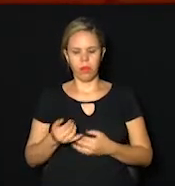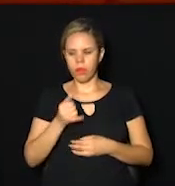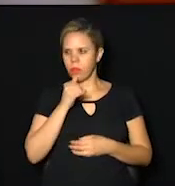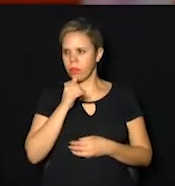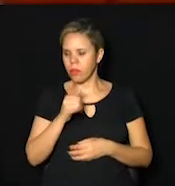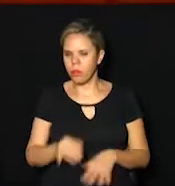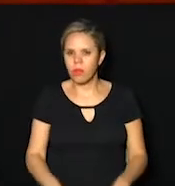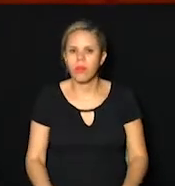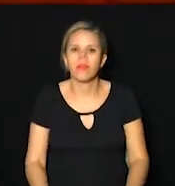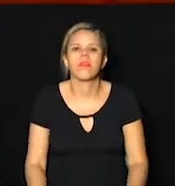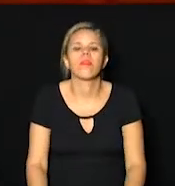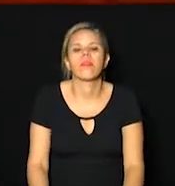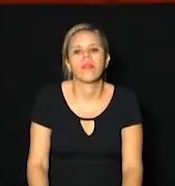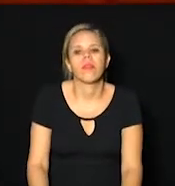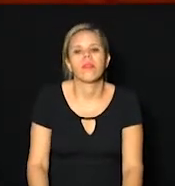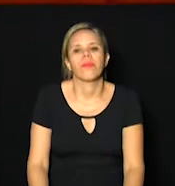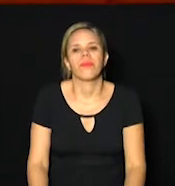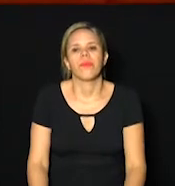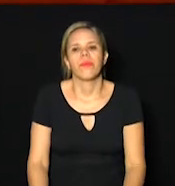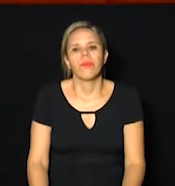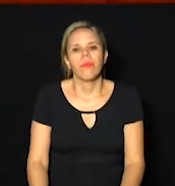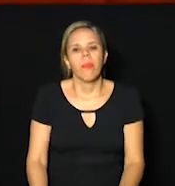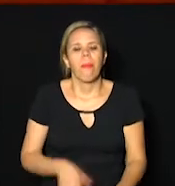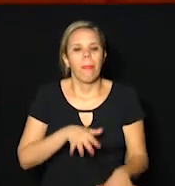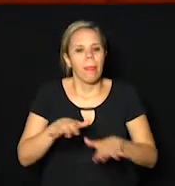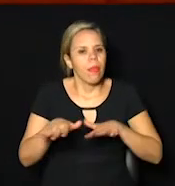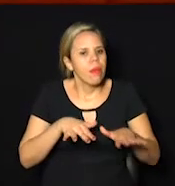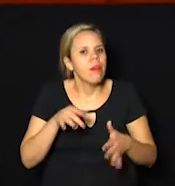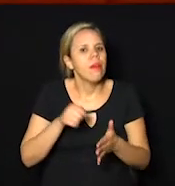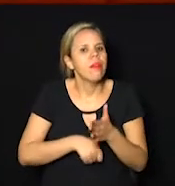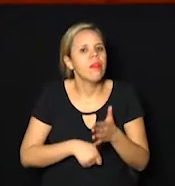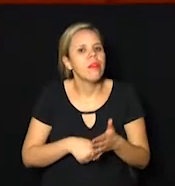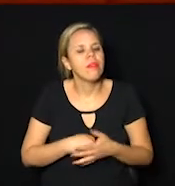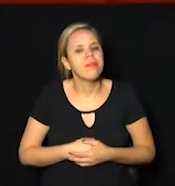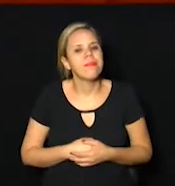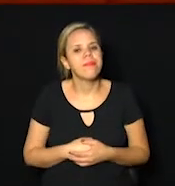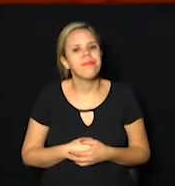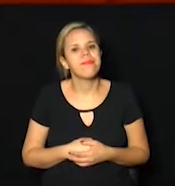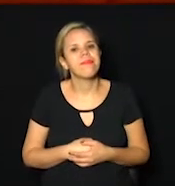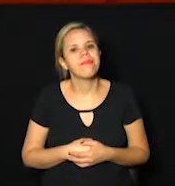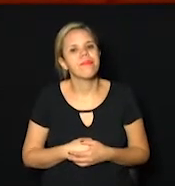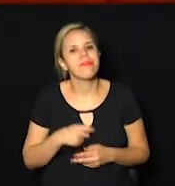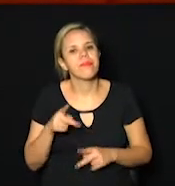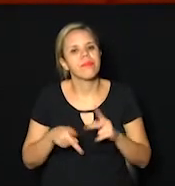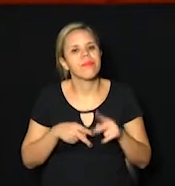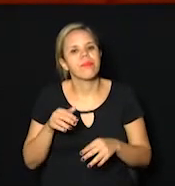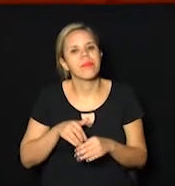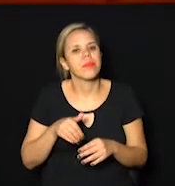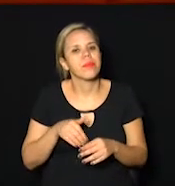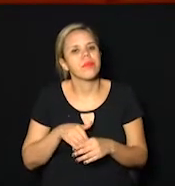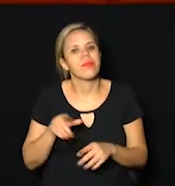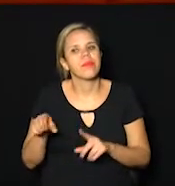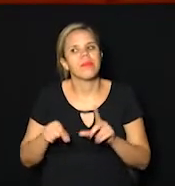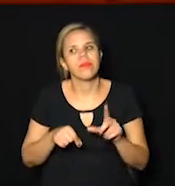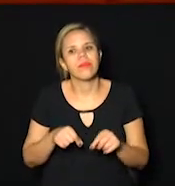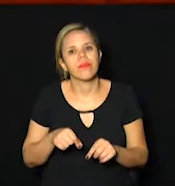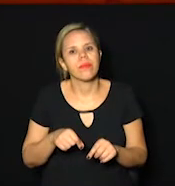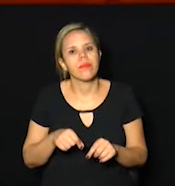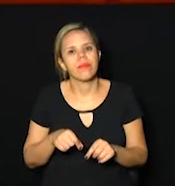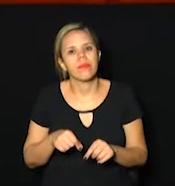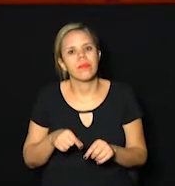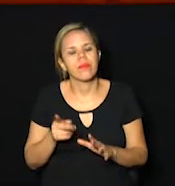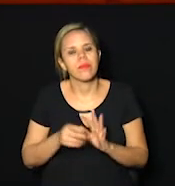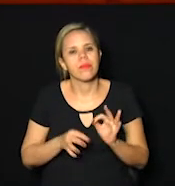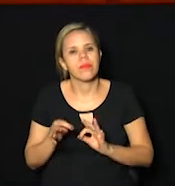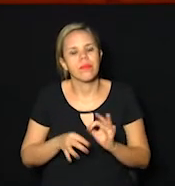a rua. Esse é o movimento, tá? As pessoas votam, escolhem, optam por um